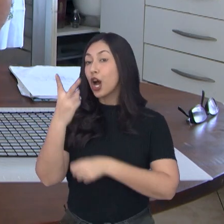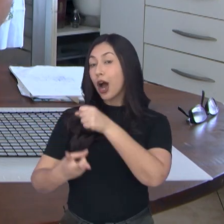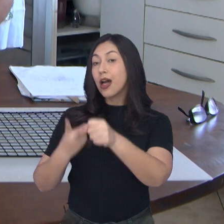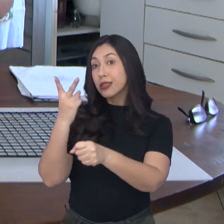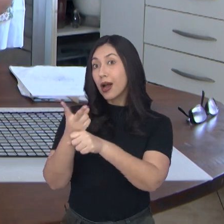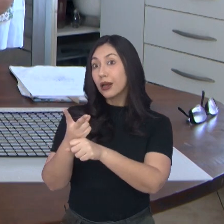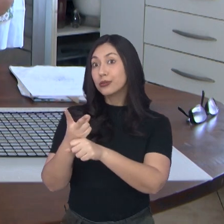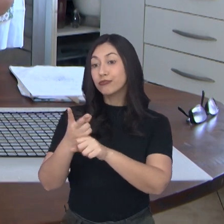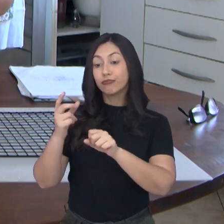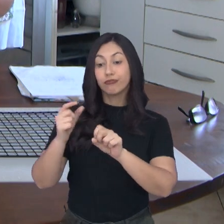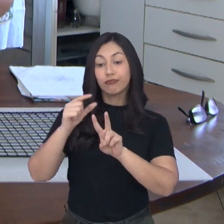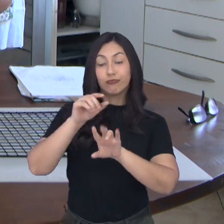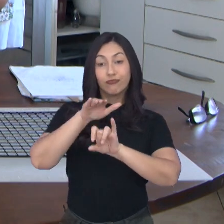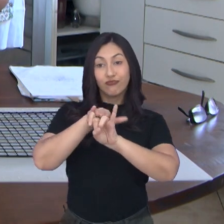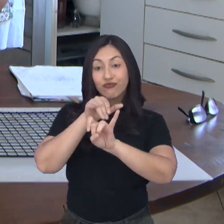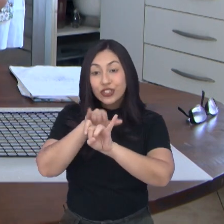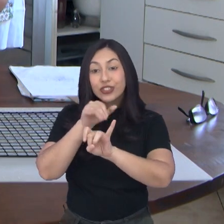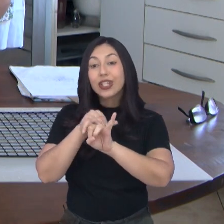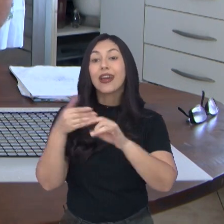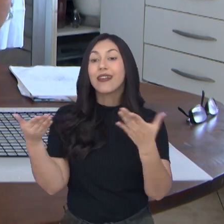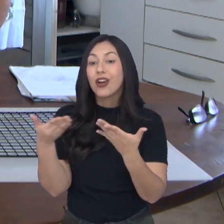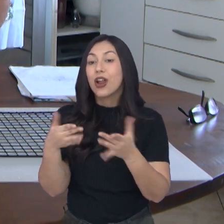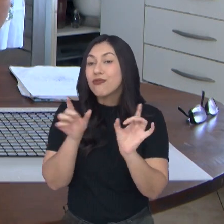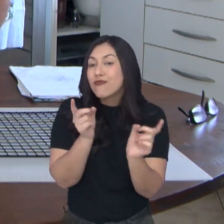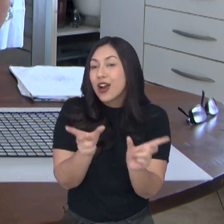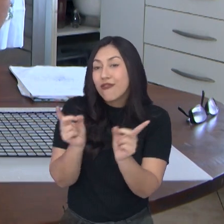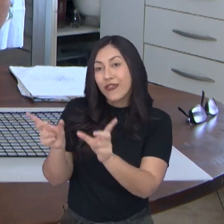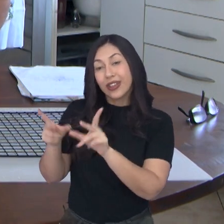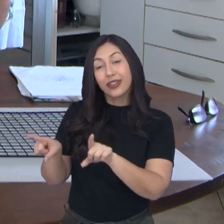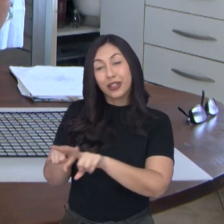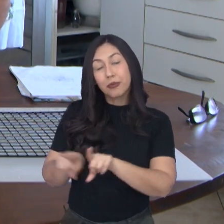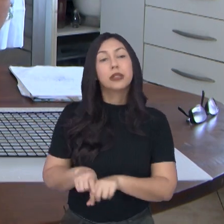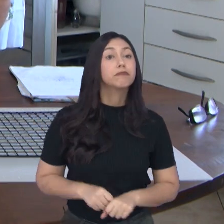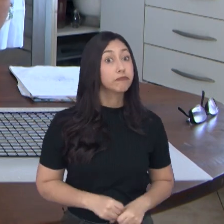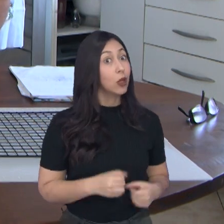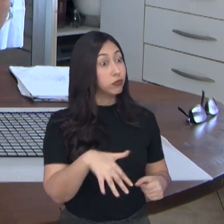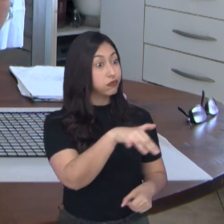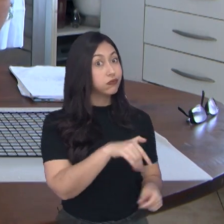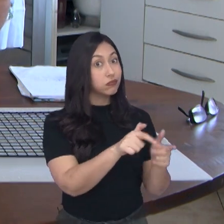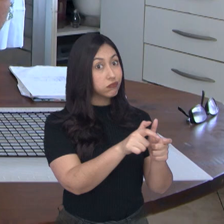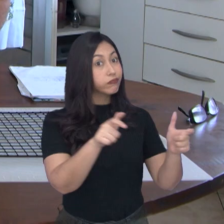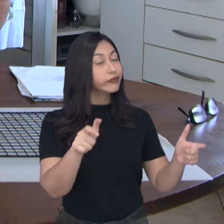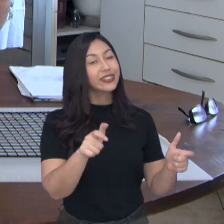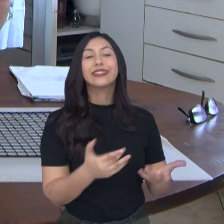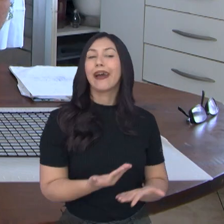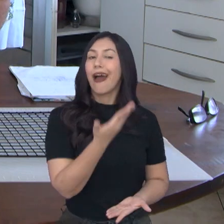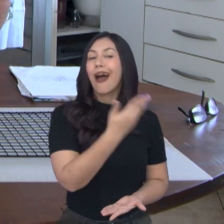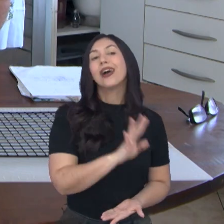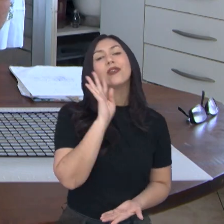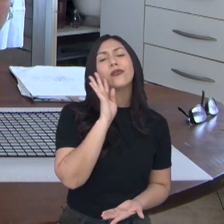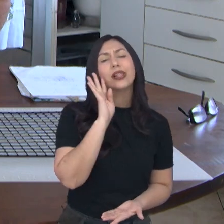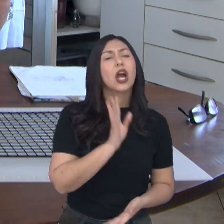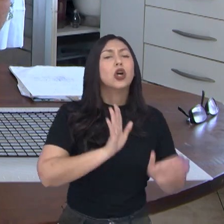E tô fazendo agora, comercializando. Fernanda, um mercado que só está crescendo. A Roseli foi bem legal comigo e ela já